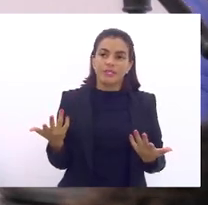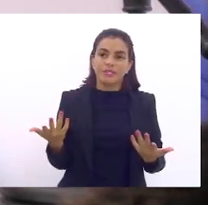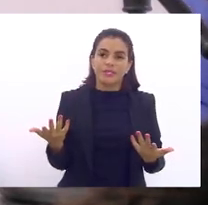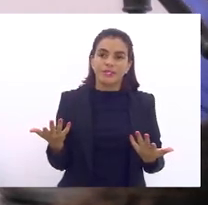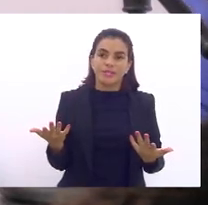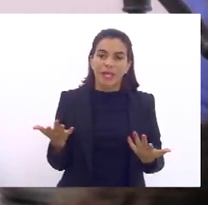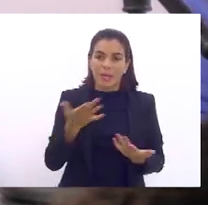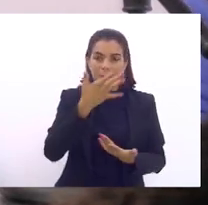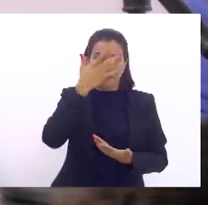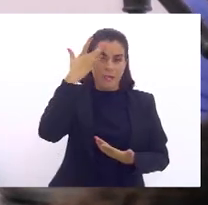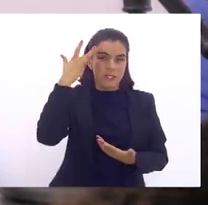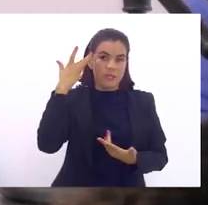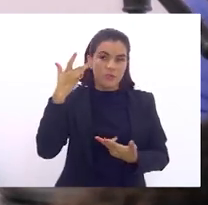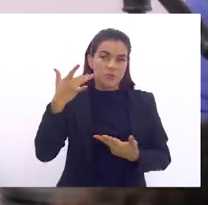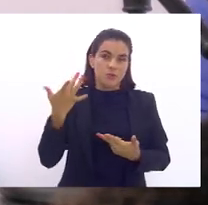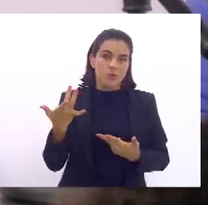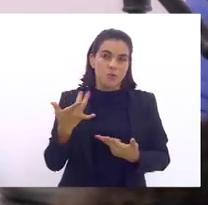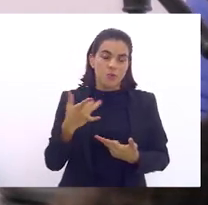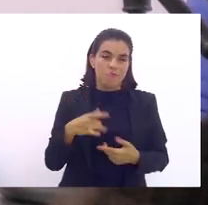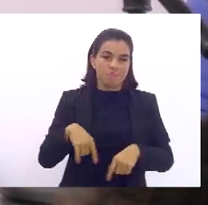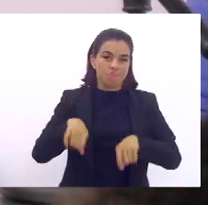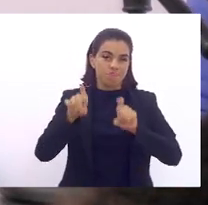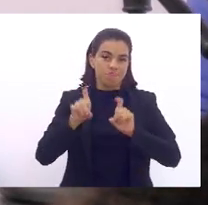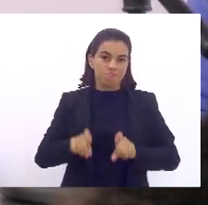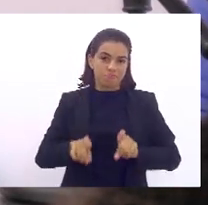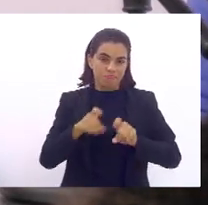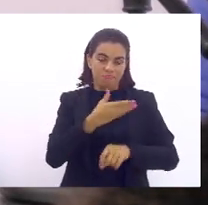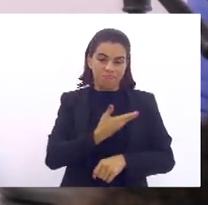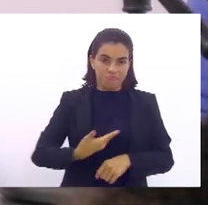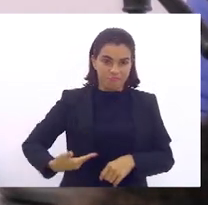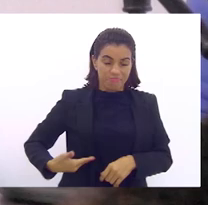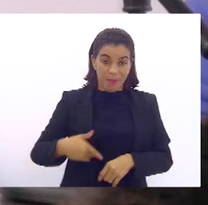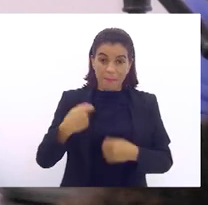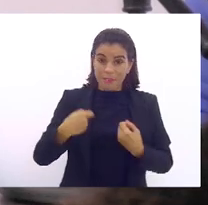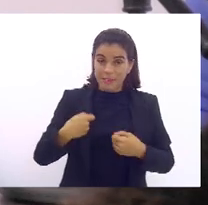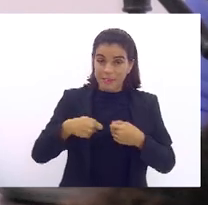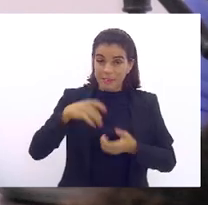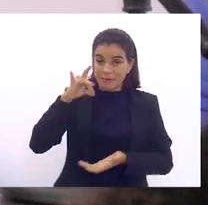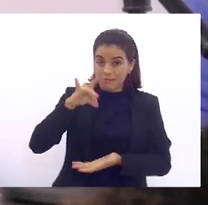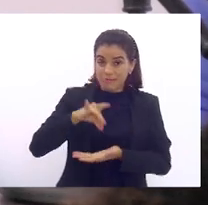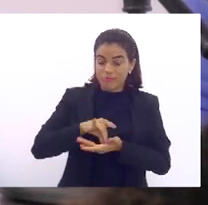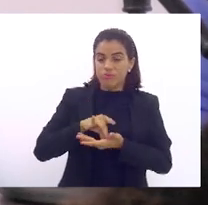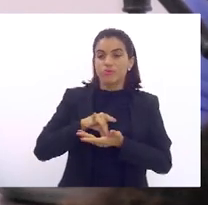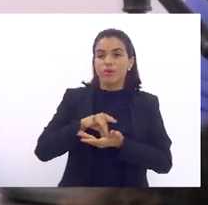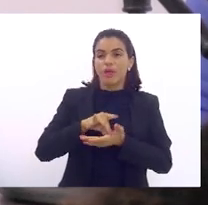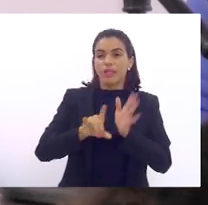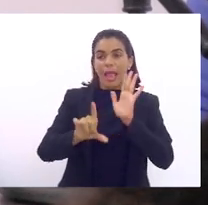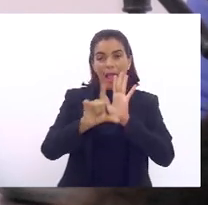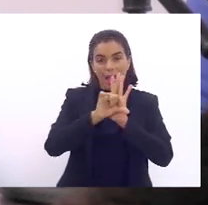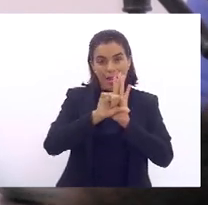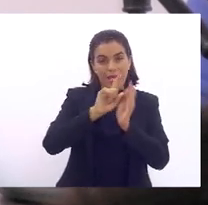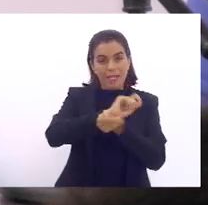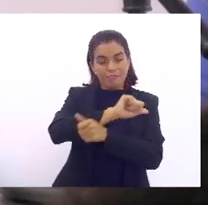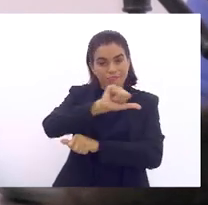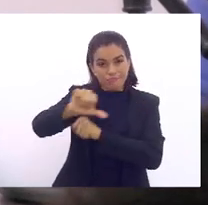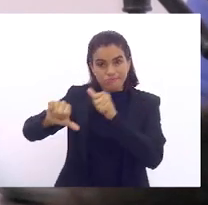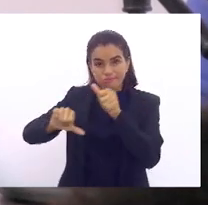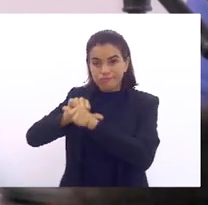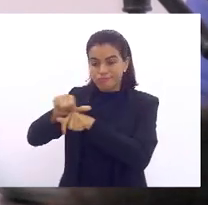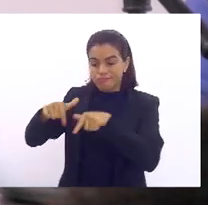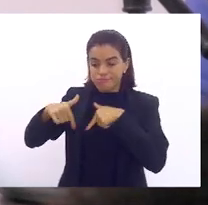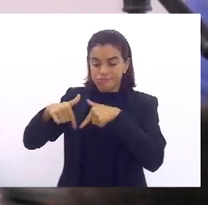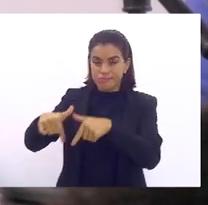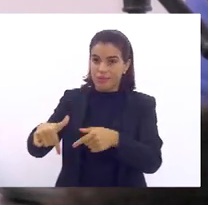quem está no poder na na atualidade a gente precisa que de fato isso seja eliminado porque